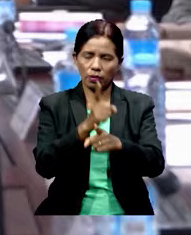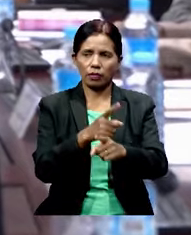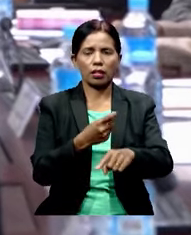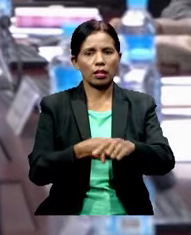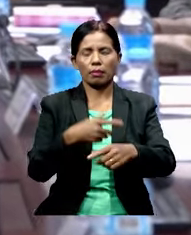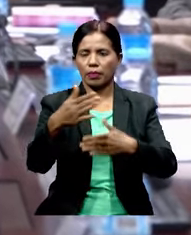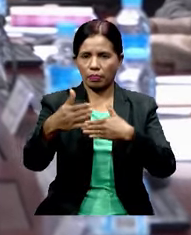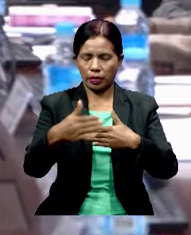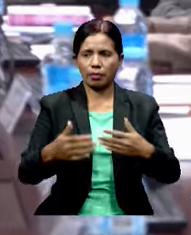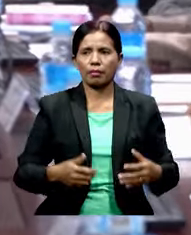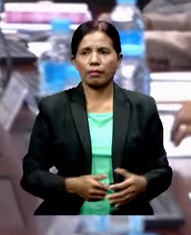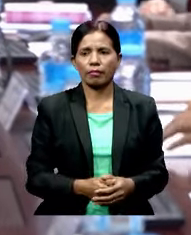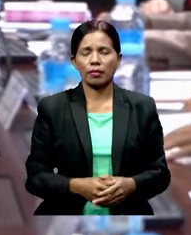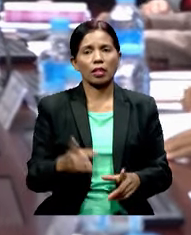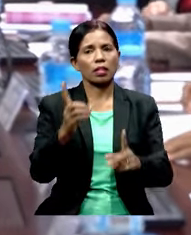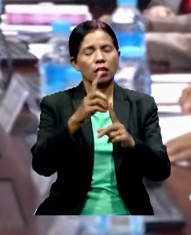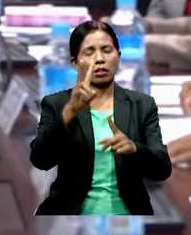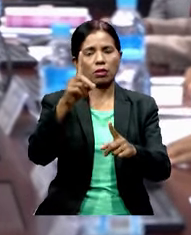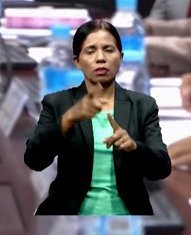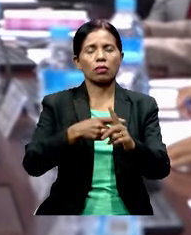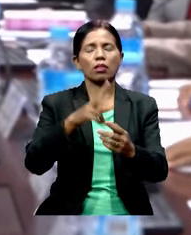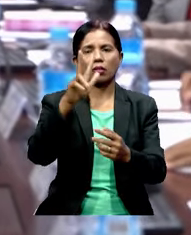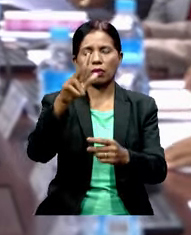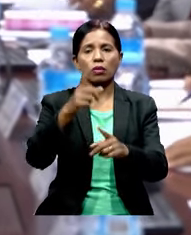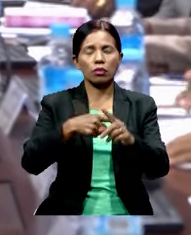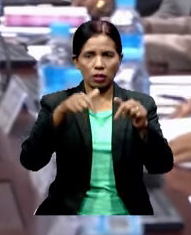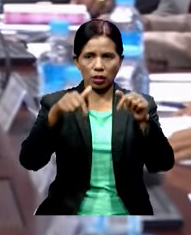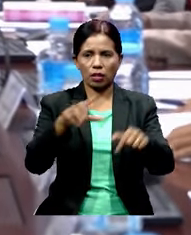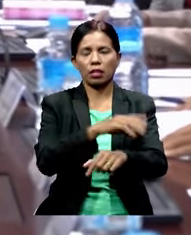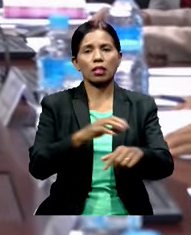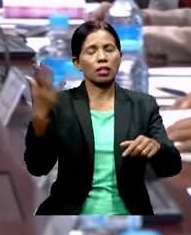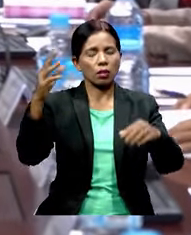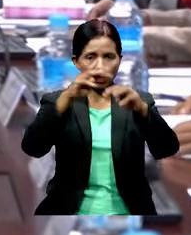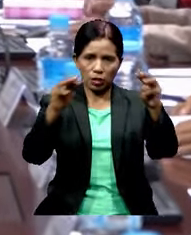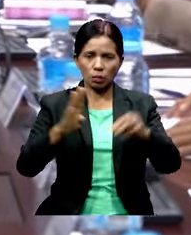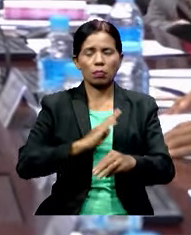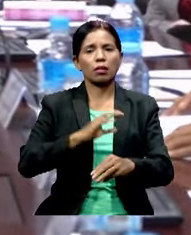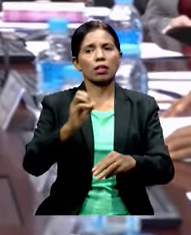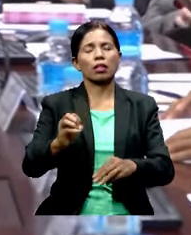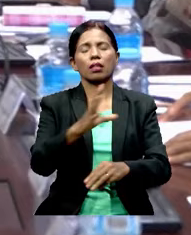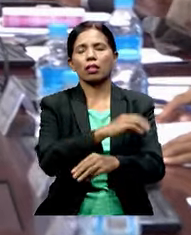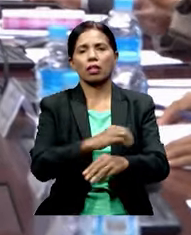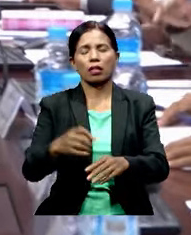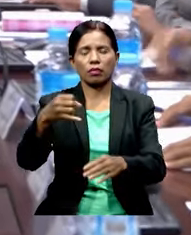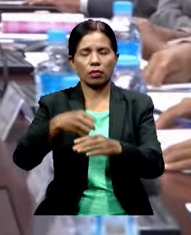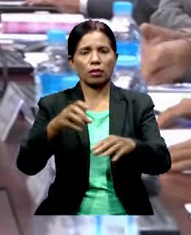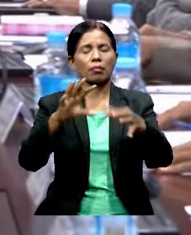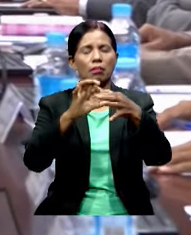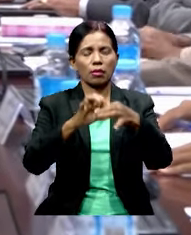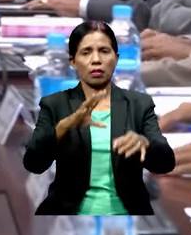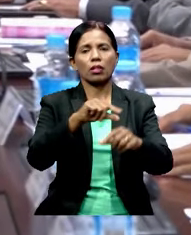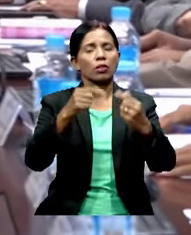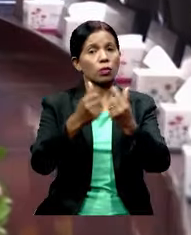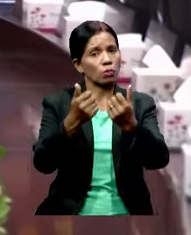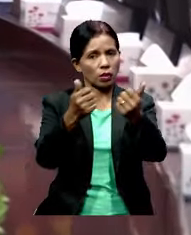pada. Antes ne ya lorong rua no lorong tolu fulan ne masuk konflik ya munisipi Babunaro lebih diskonfia involu si membru rival grupo